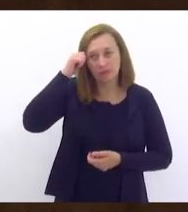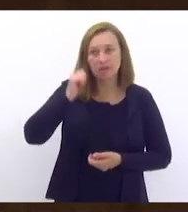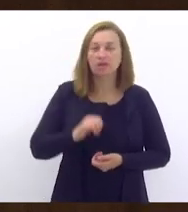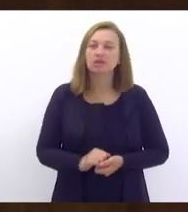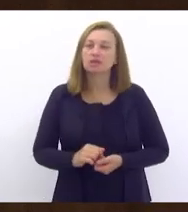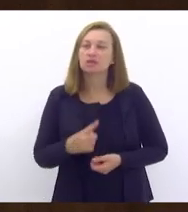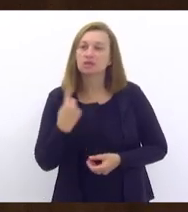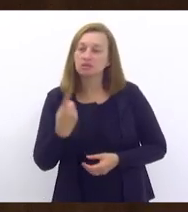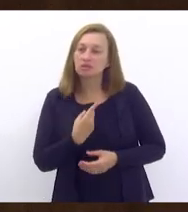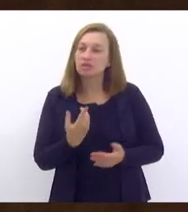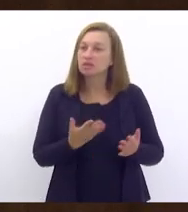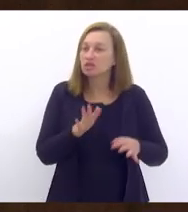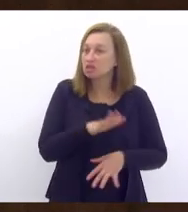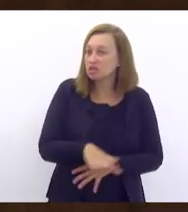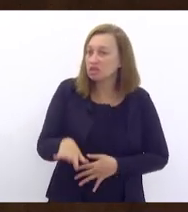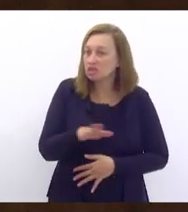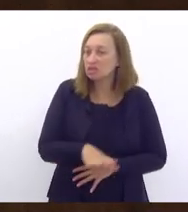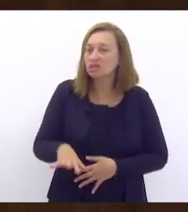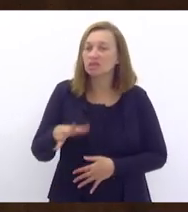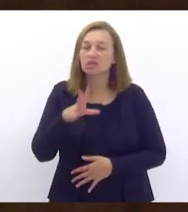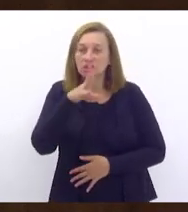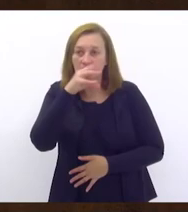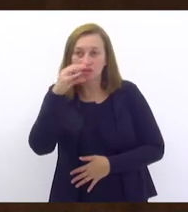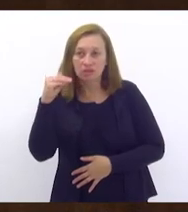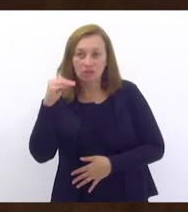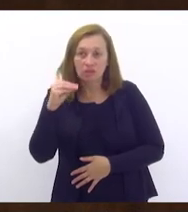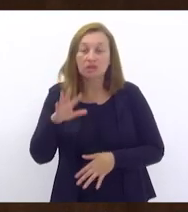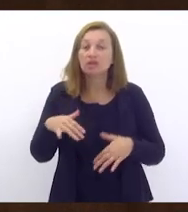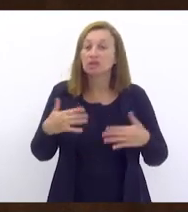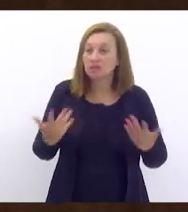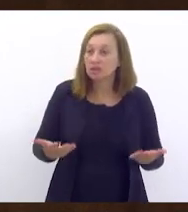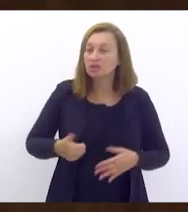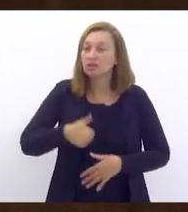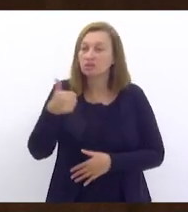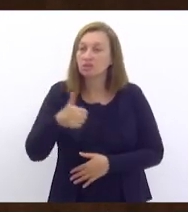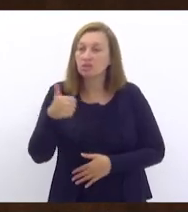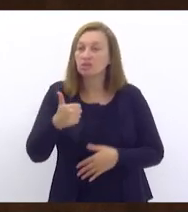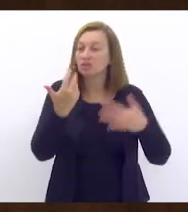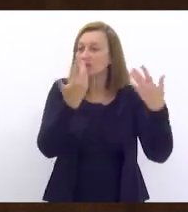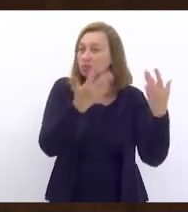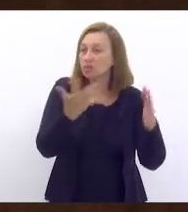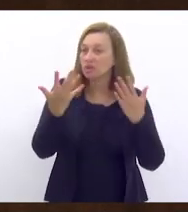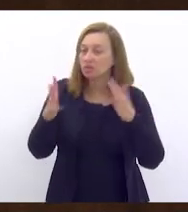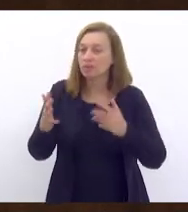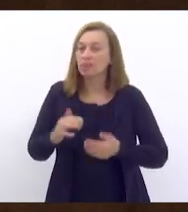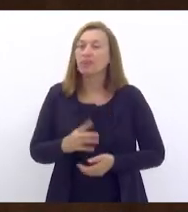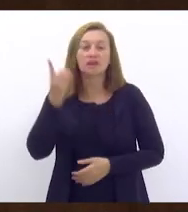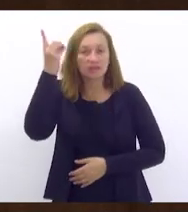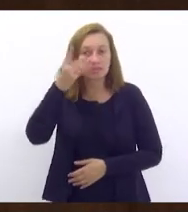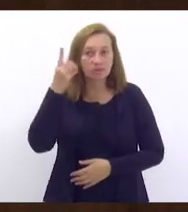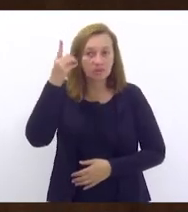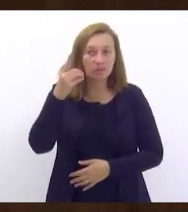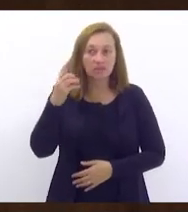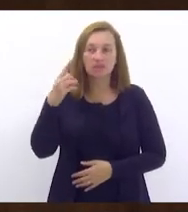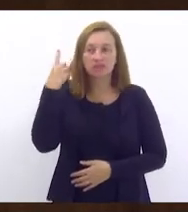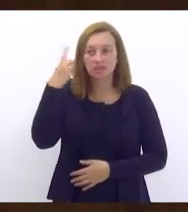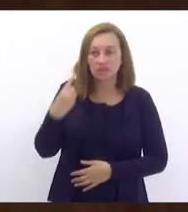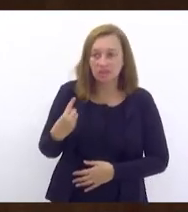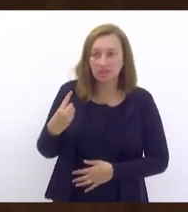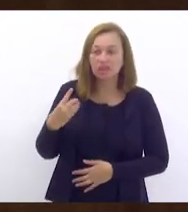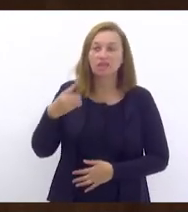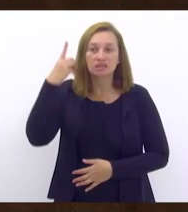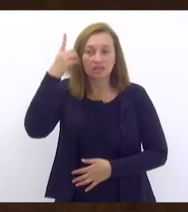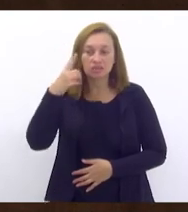nossas crianças e nossos adolescentes. Então, em primeiro lugar, parabenizar deputada Dani Monteiro,